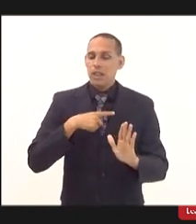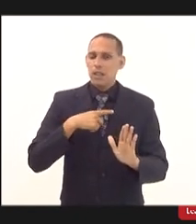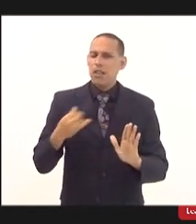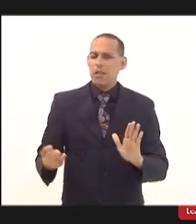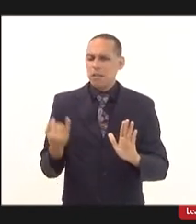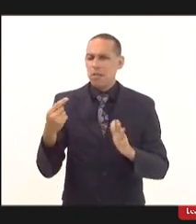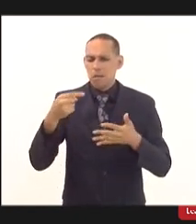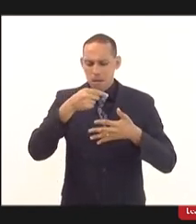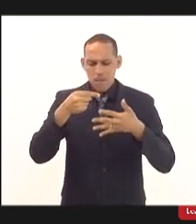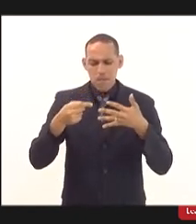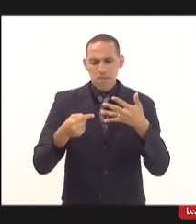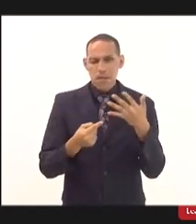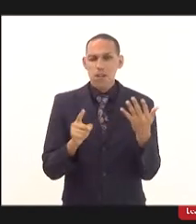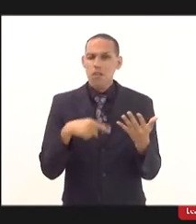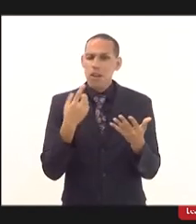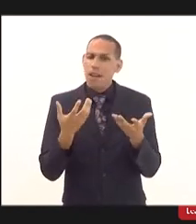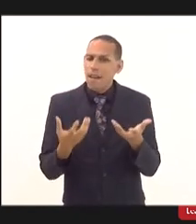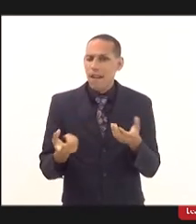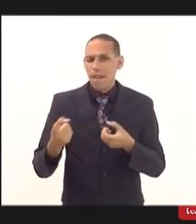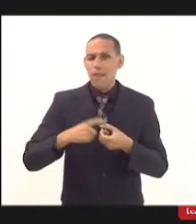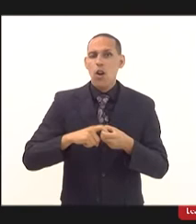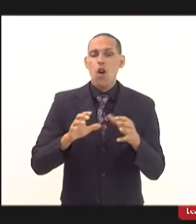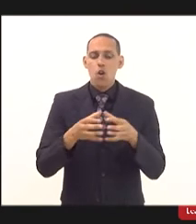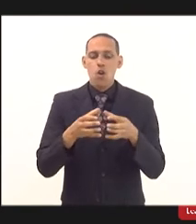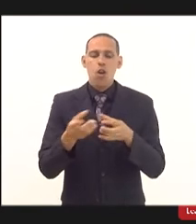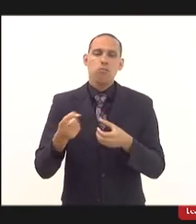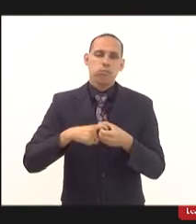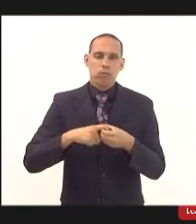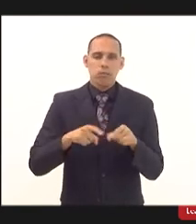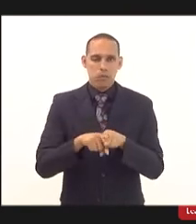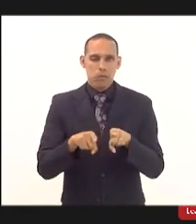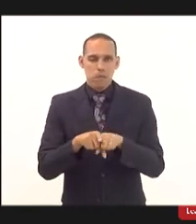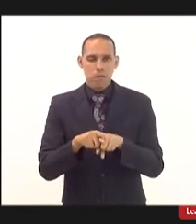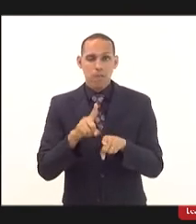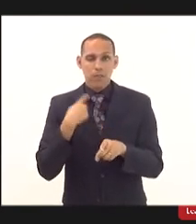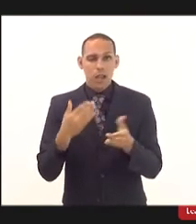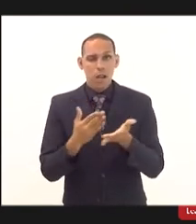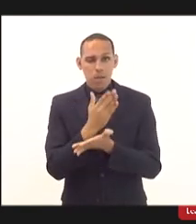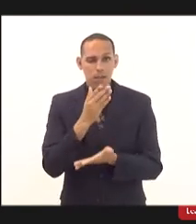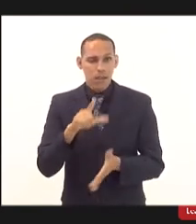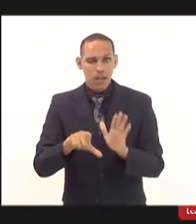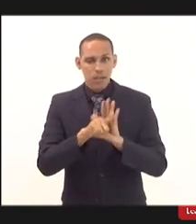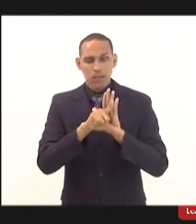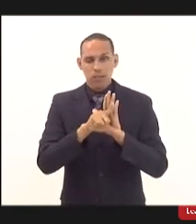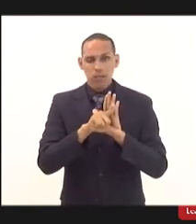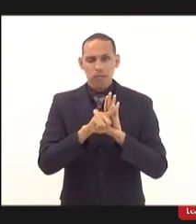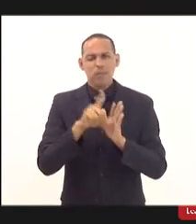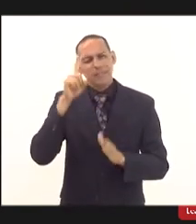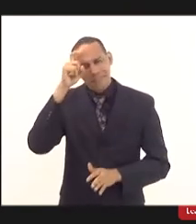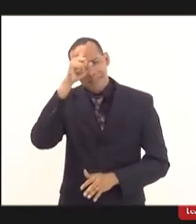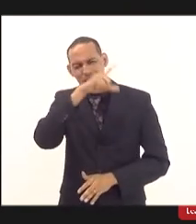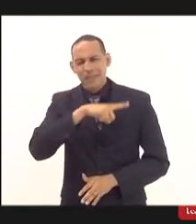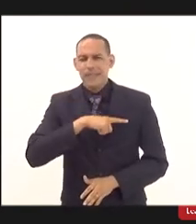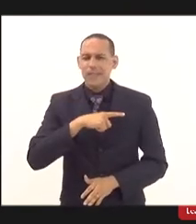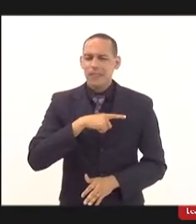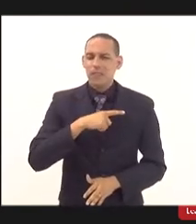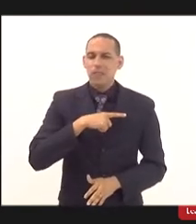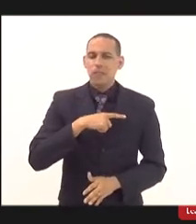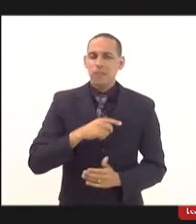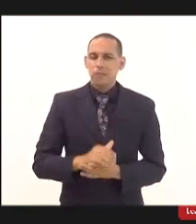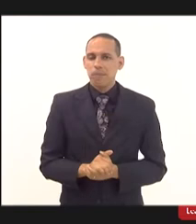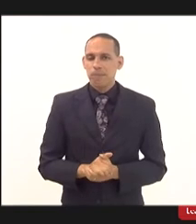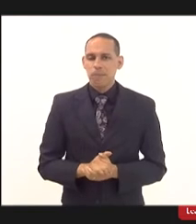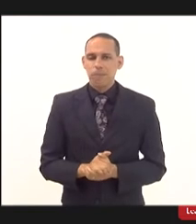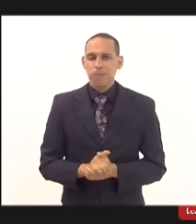que estamos tentando recompor que a composição do Conselho e aprovamos uma lei também com um grande ele ficou galho que fazer cumprir